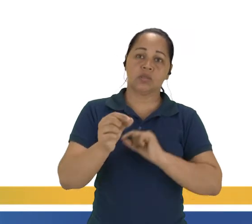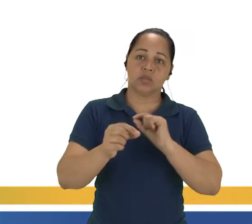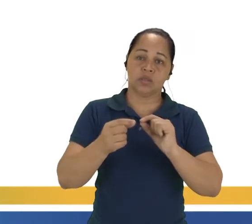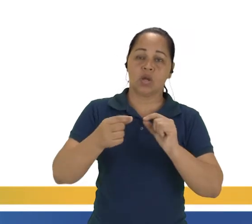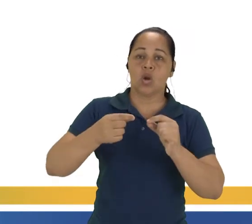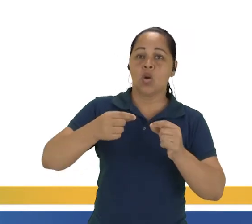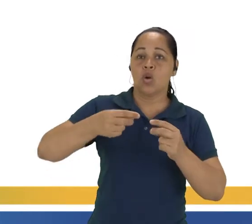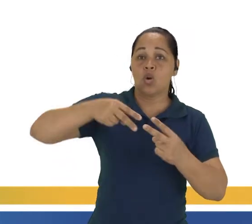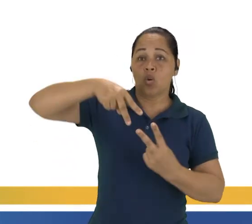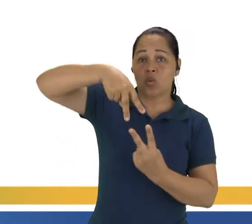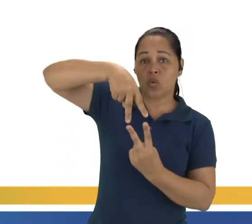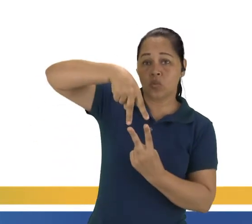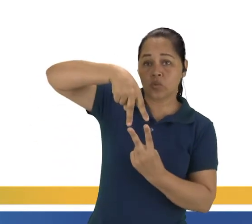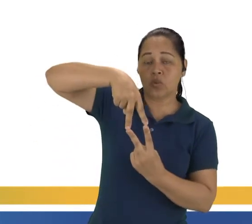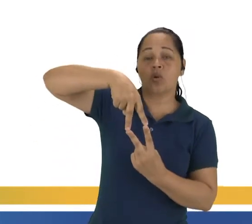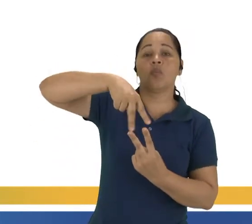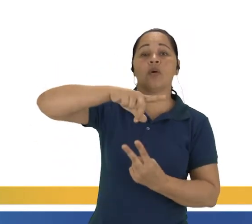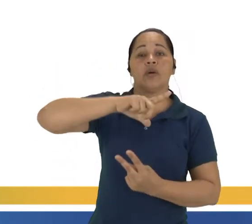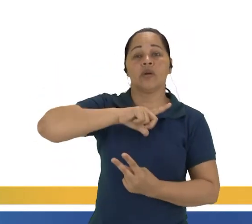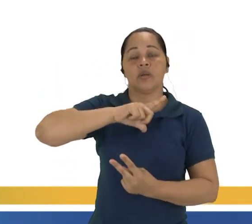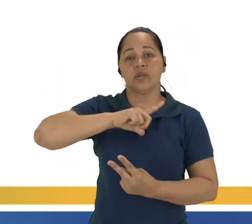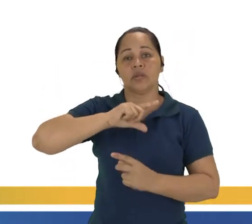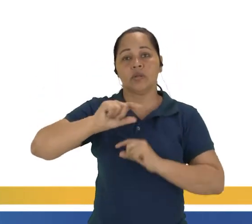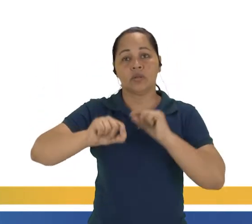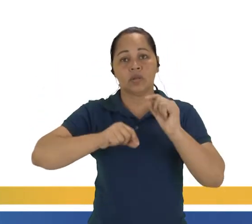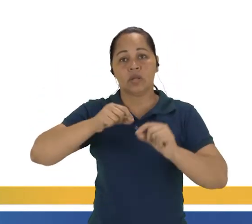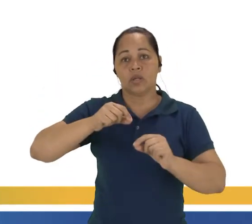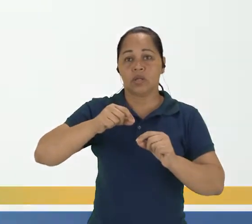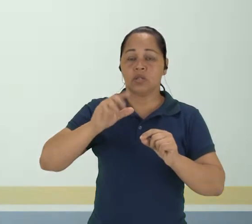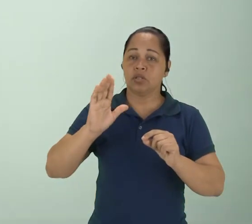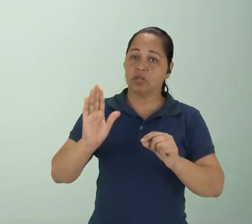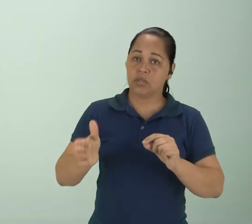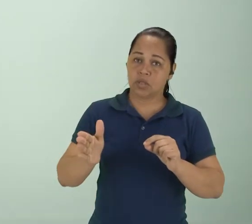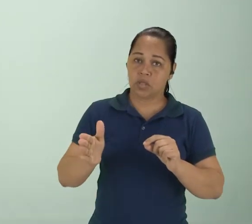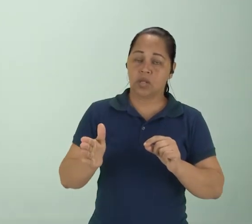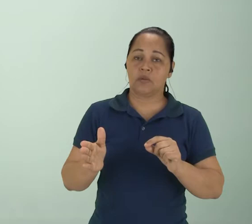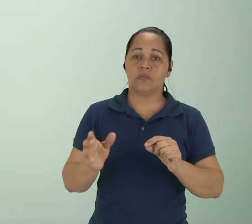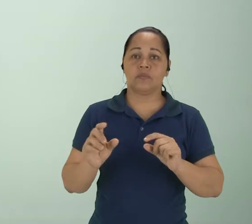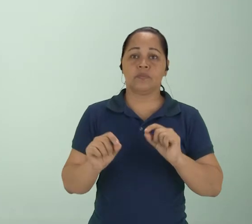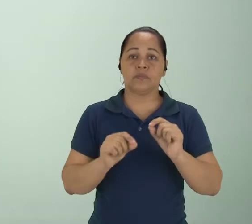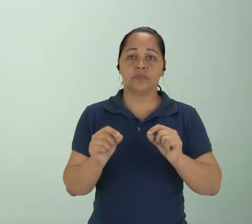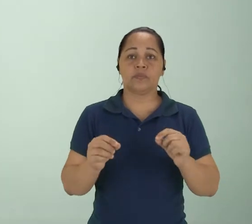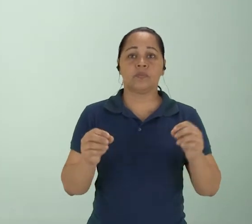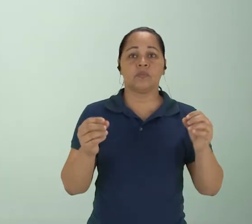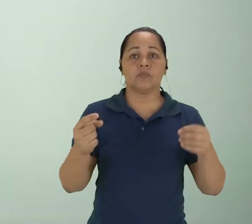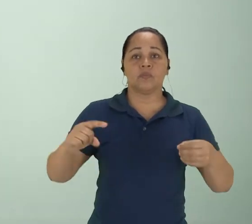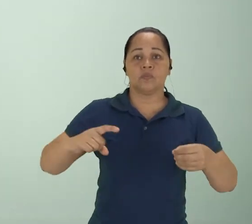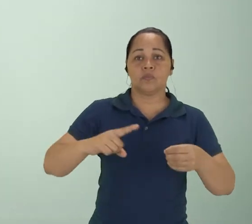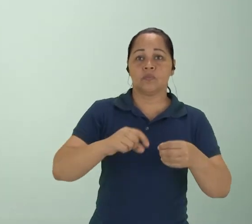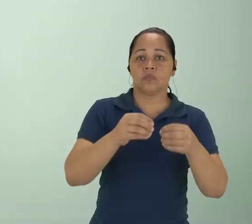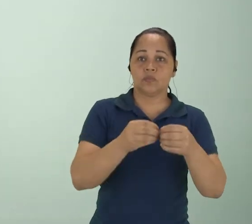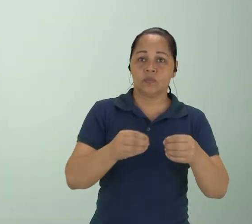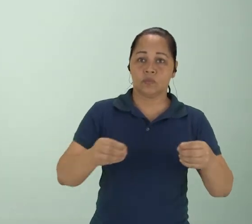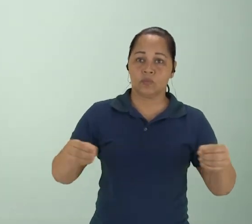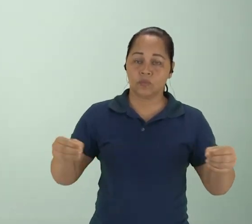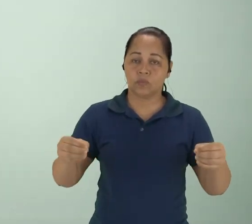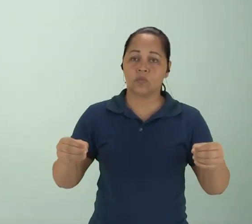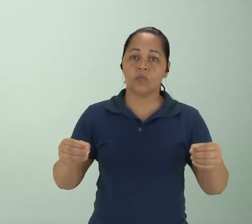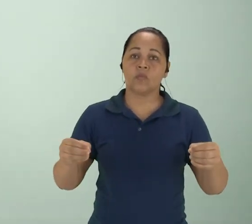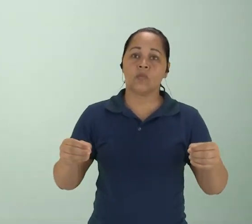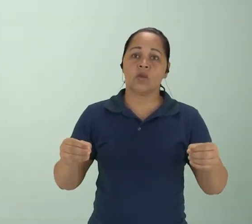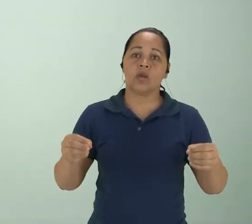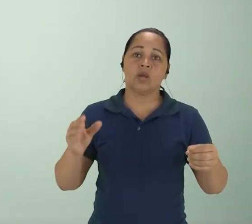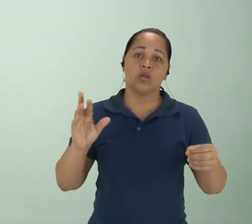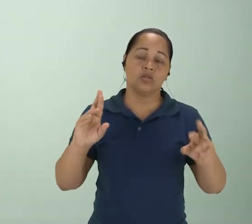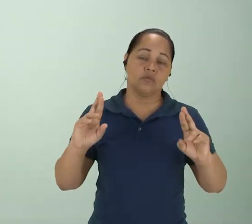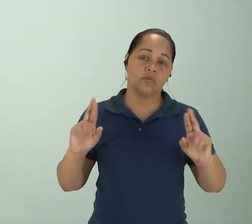igual. Na meiose, nós temos uma divisão reducional. Nós vamos diminuir o material genético. Então, no caso dos seres